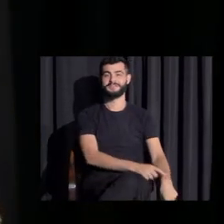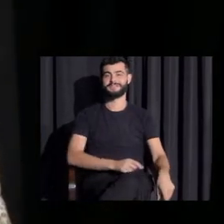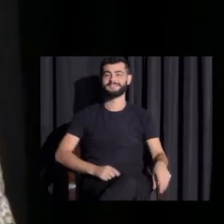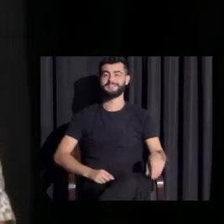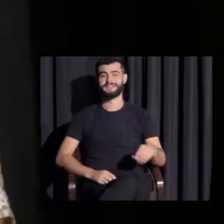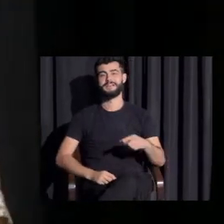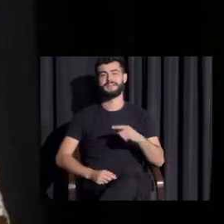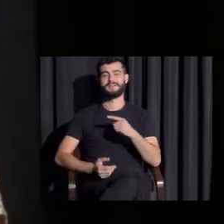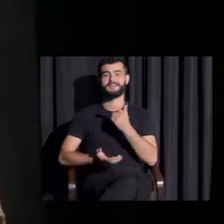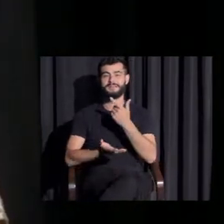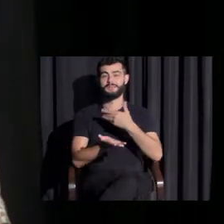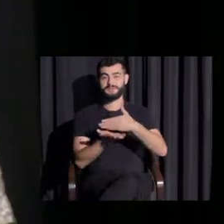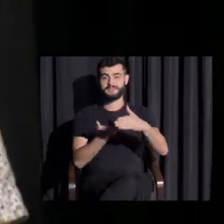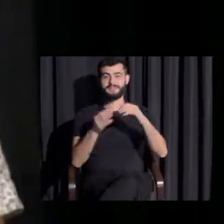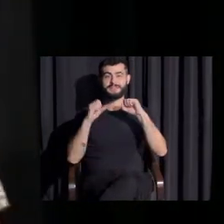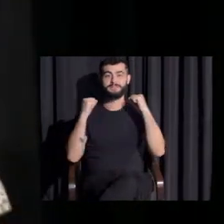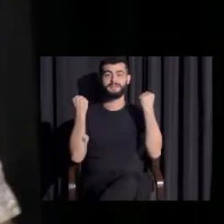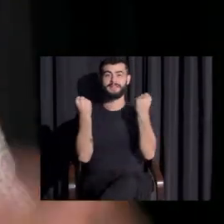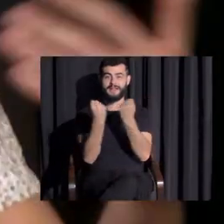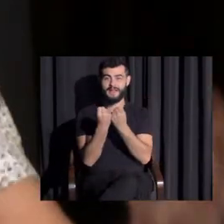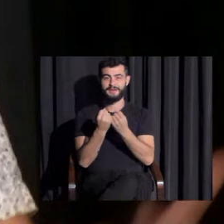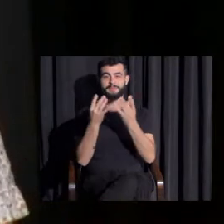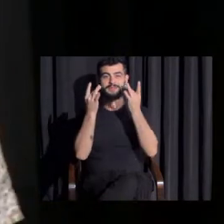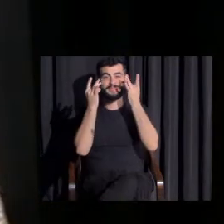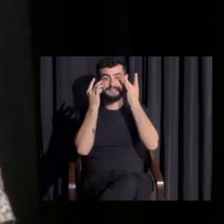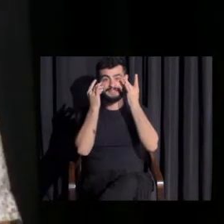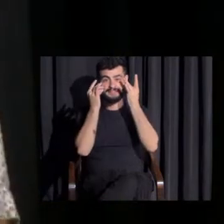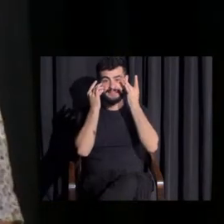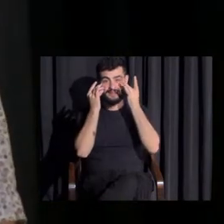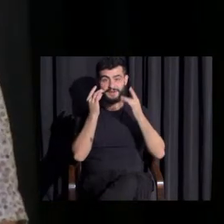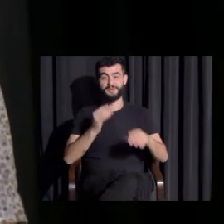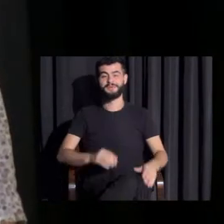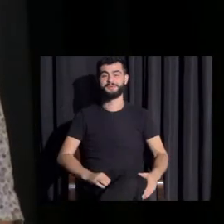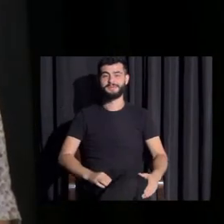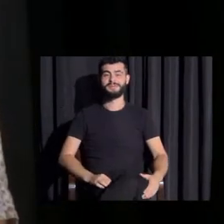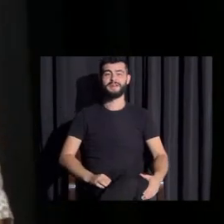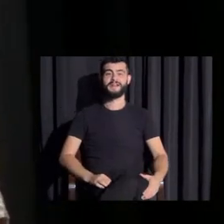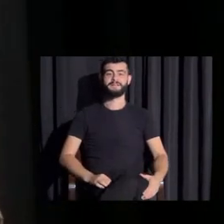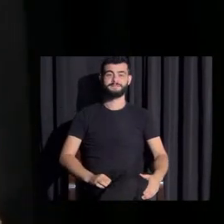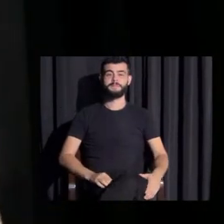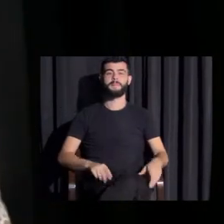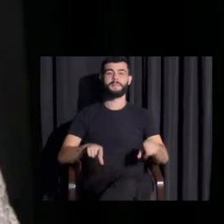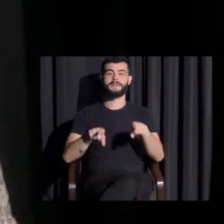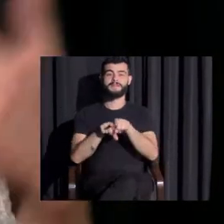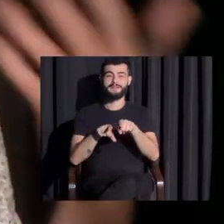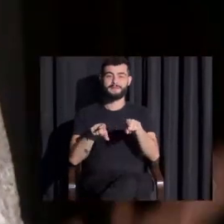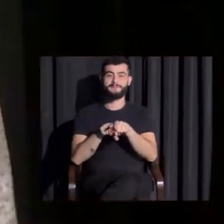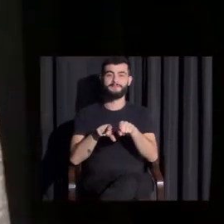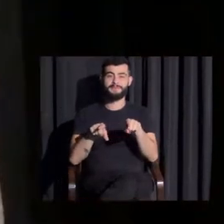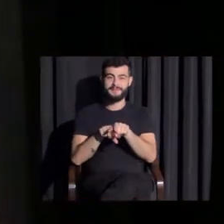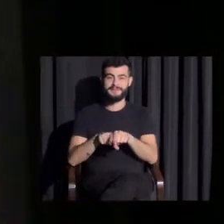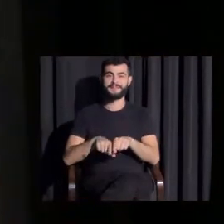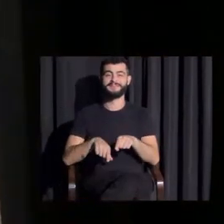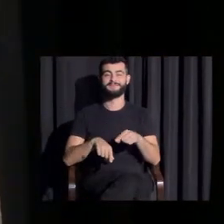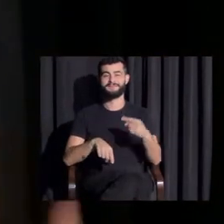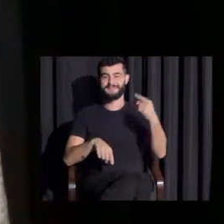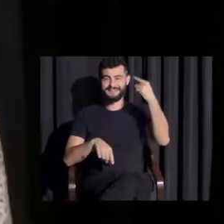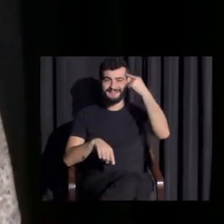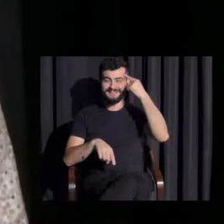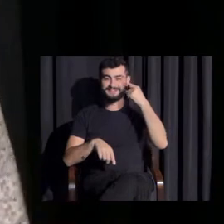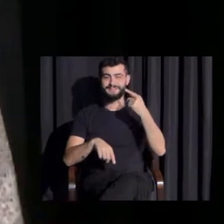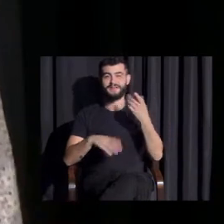para um seminário presencial e também seguir com essa aprendizagem dos tempos online, das transmissões e